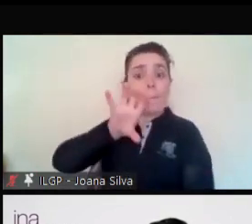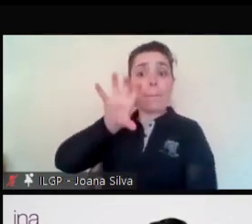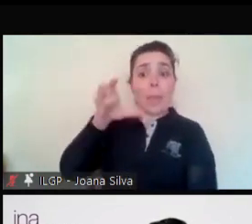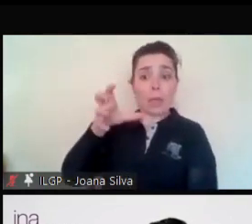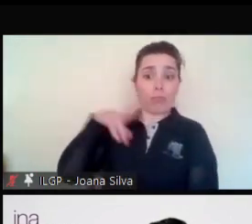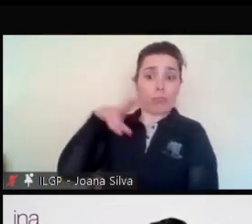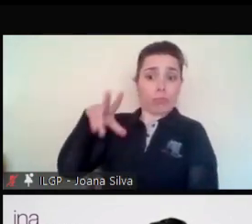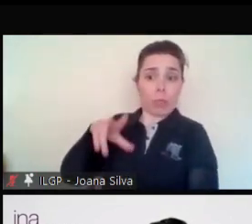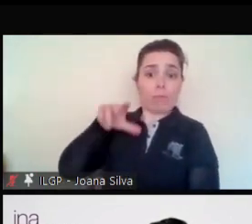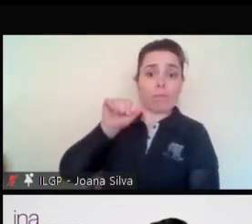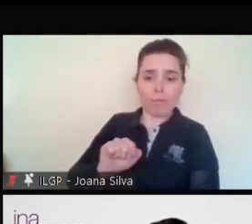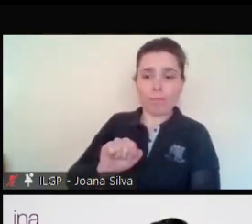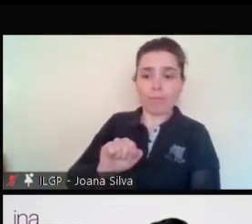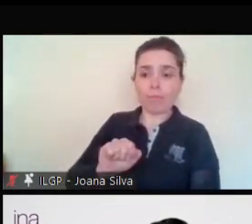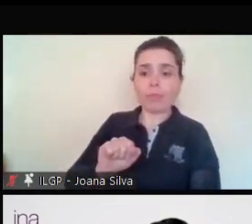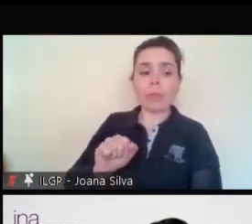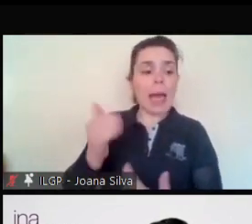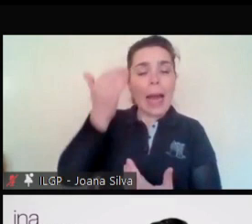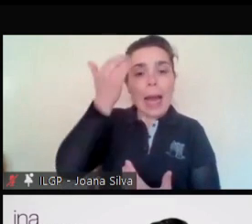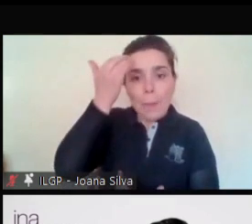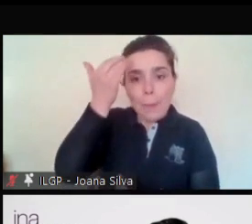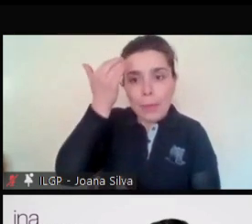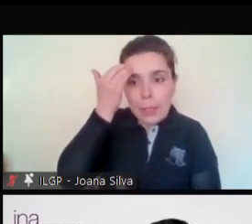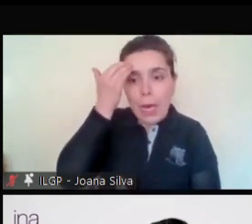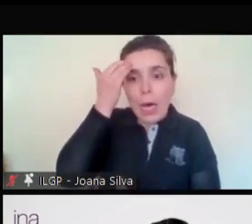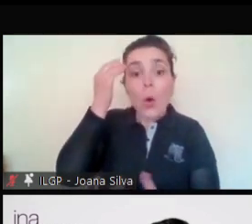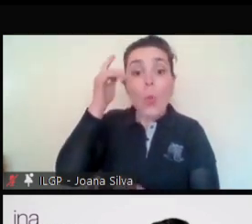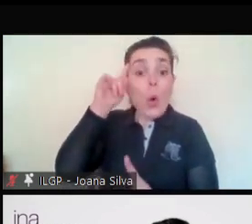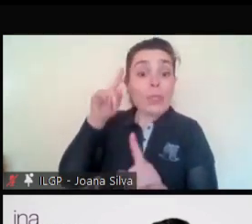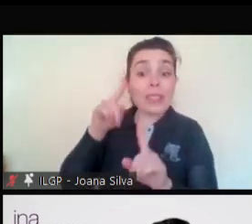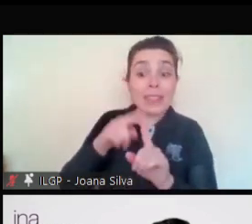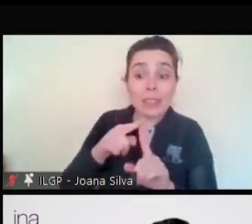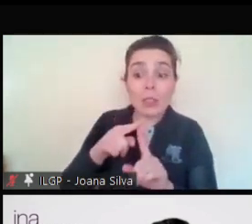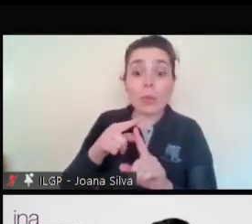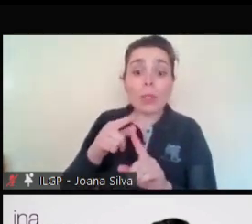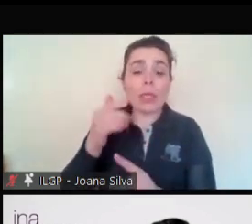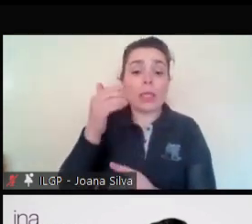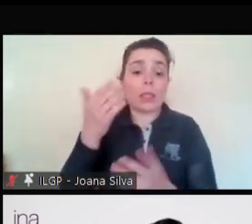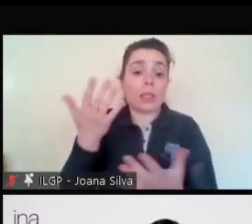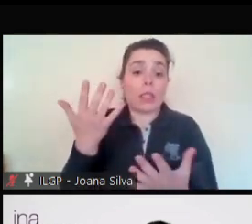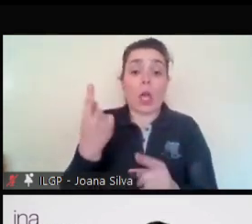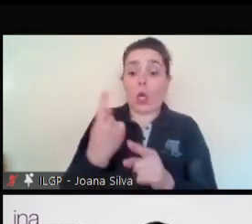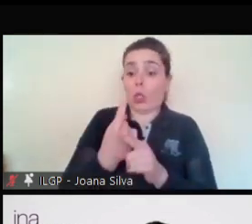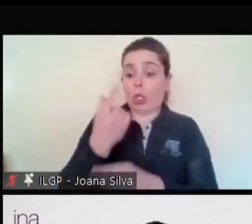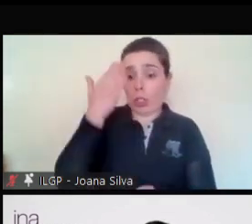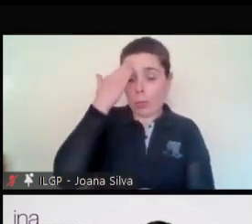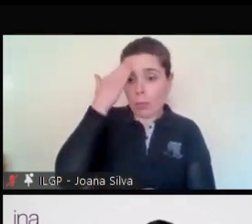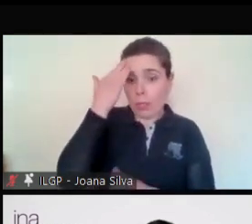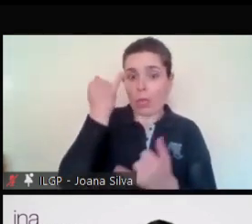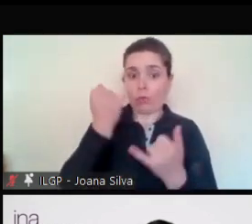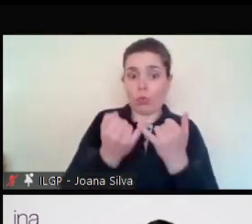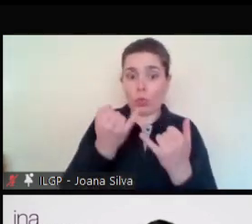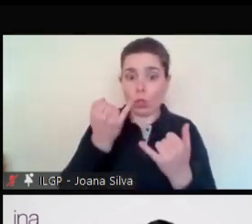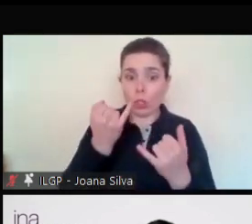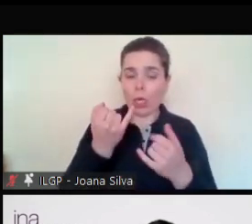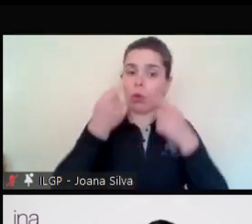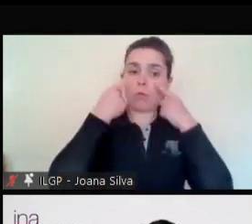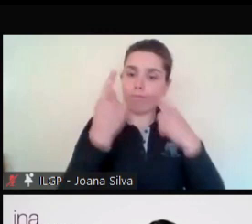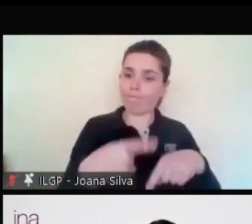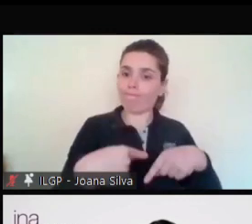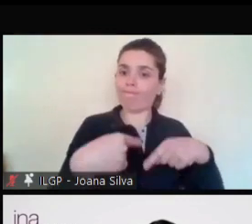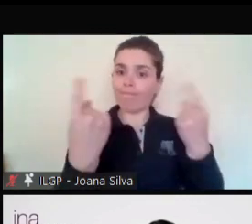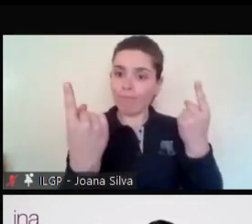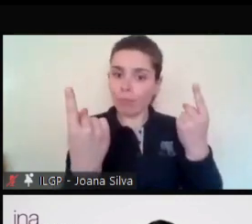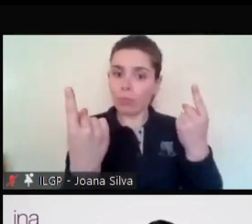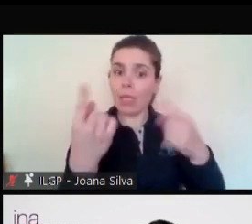também fazer essa capacitação para que as soluções digitais que vamos tornando públicas, que vamos expondo, que a